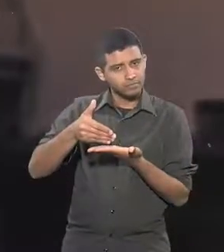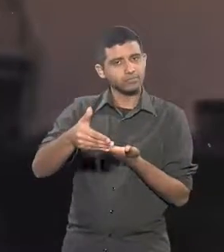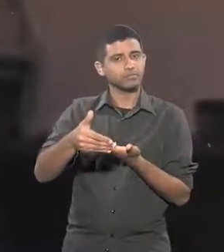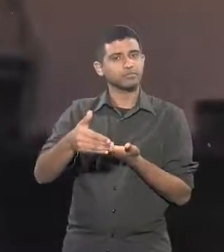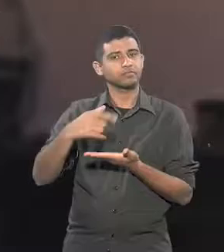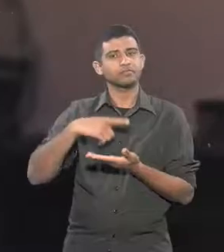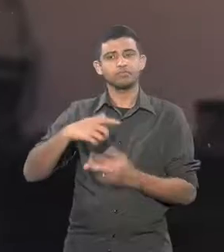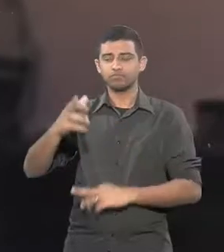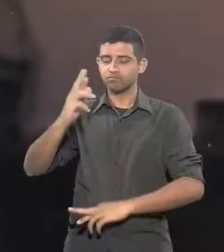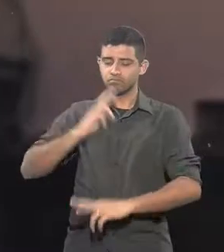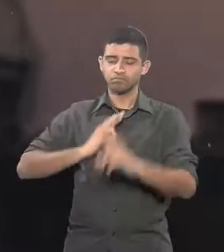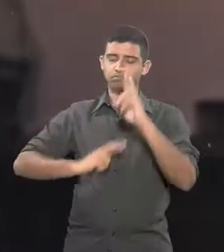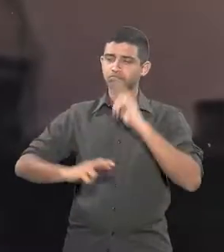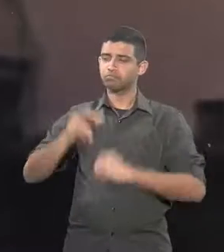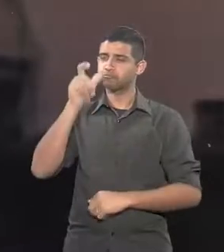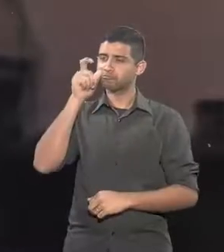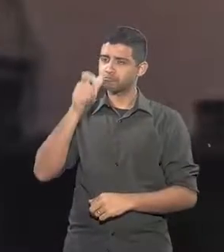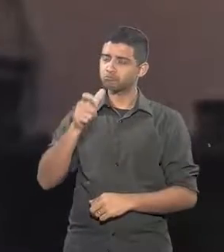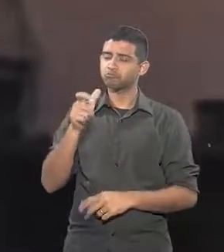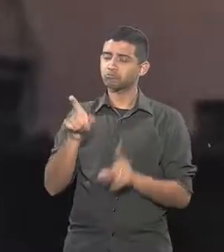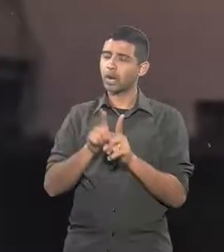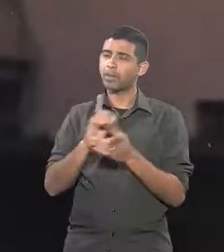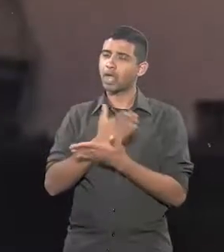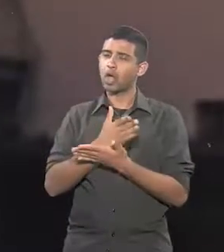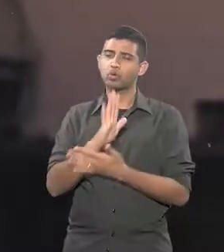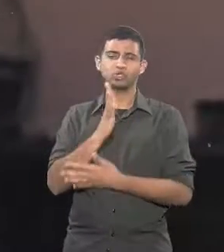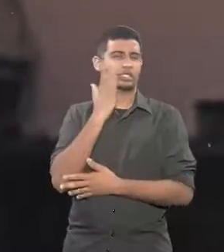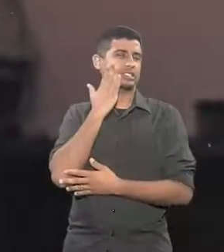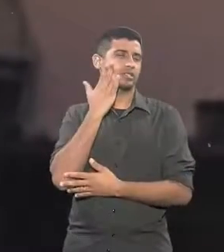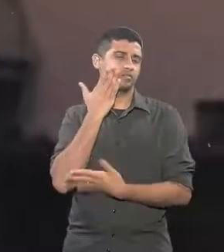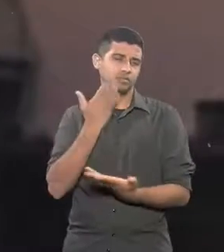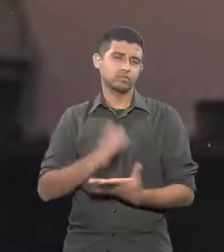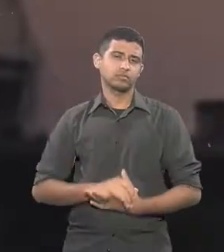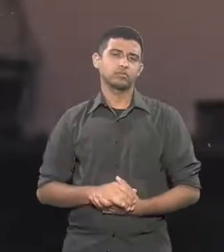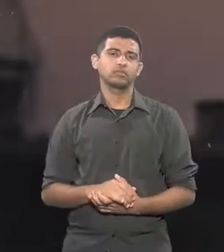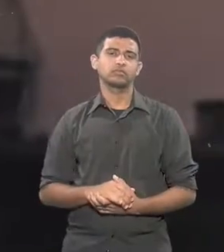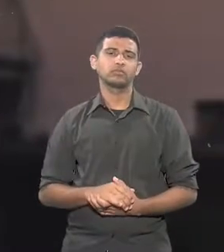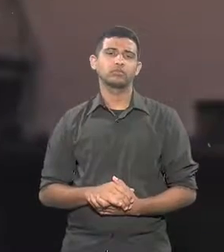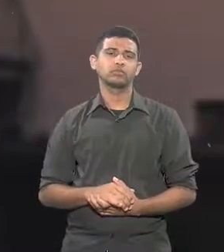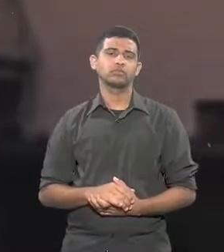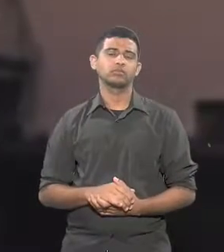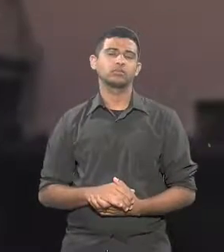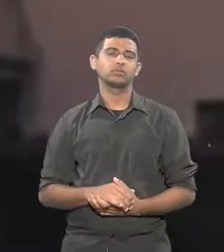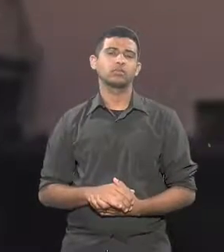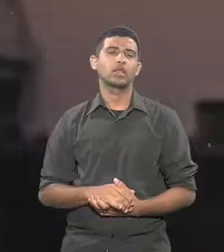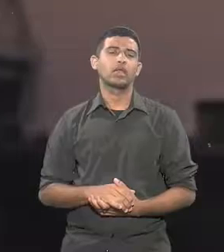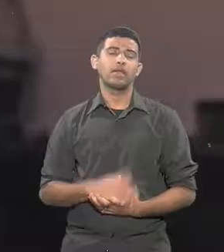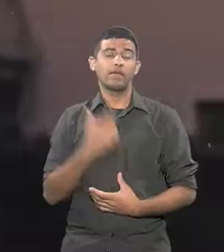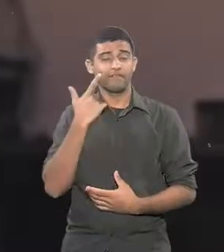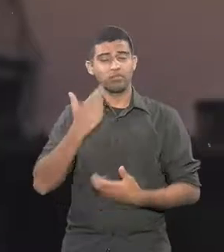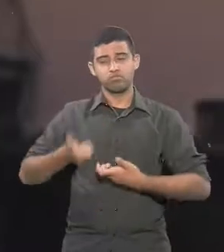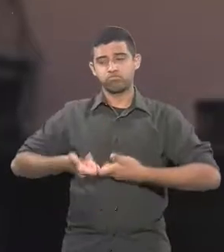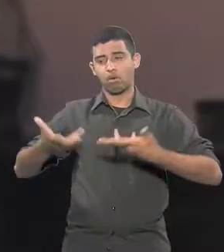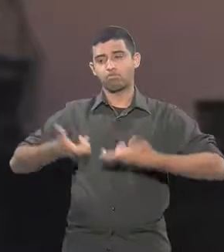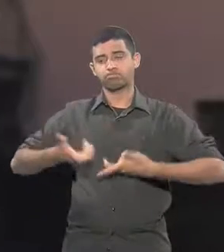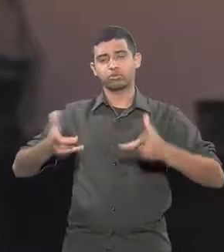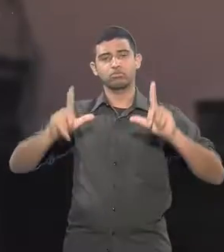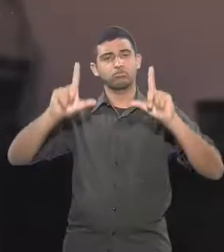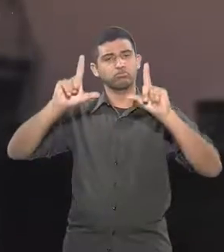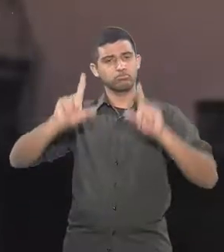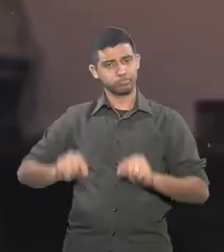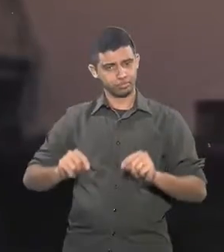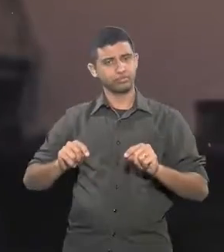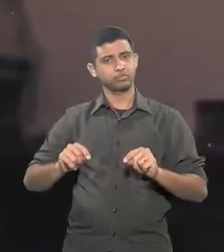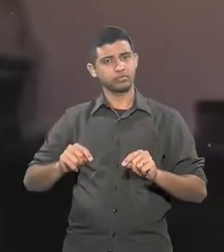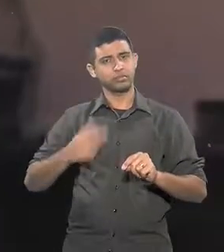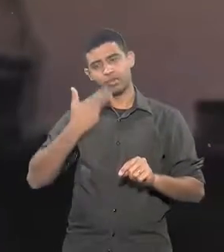em resultados interessantes e também esperados, né? Embora a gente tenha essa diminuição das despesas para